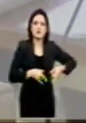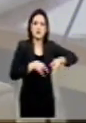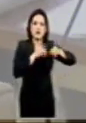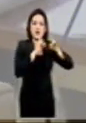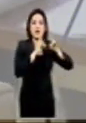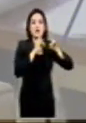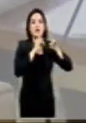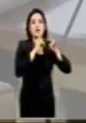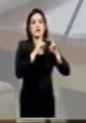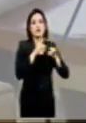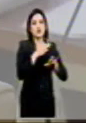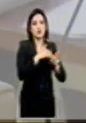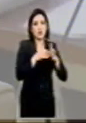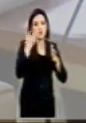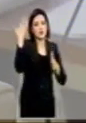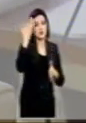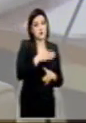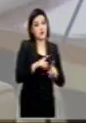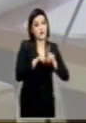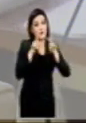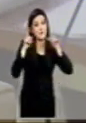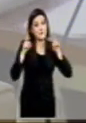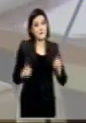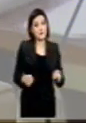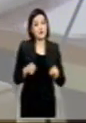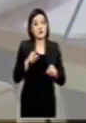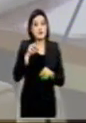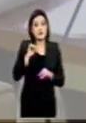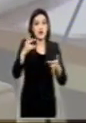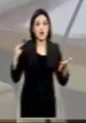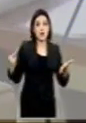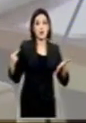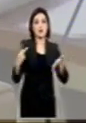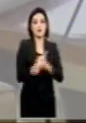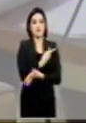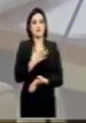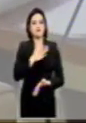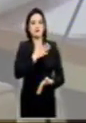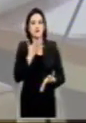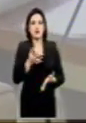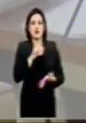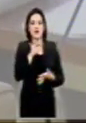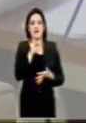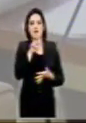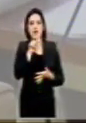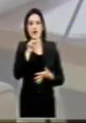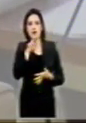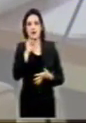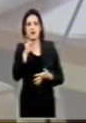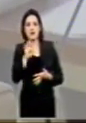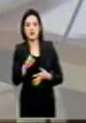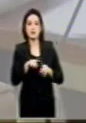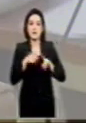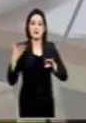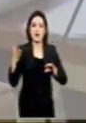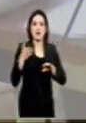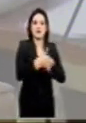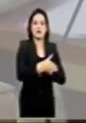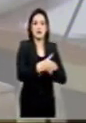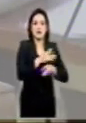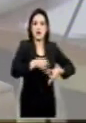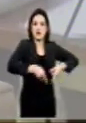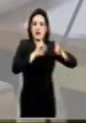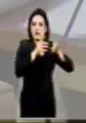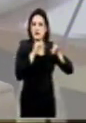sabe, salvo em hipótese de flagrante delito para prestar socorro em desastre, o ingresso em domicílio sem o consentimento